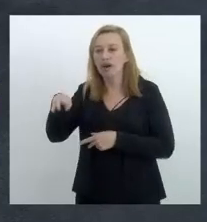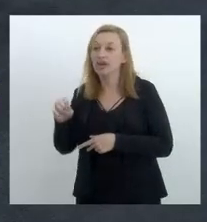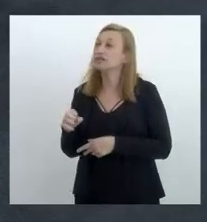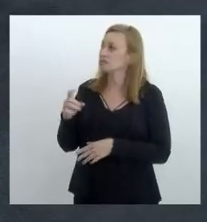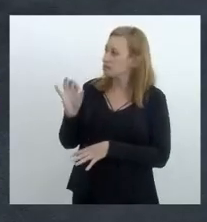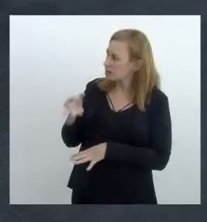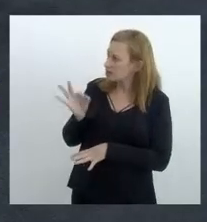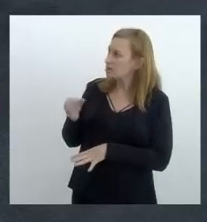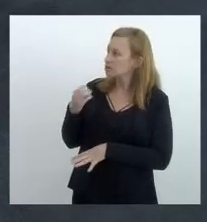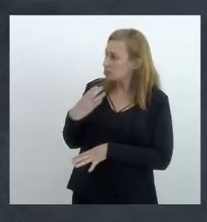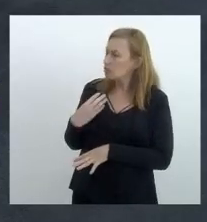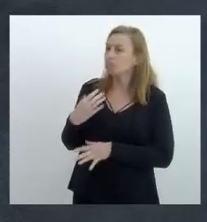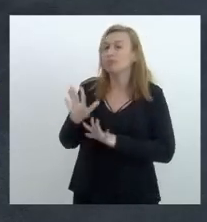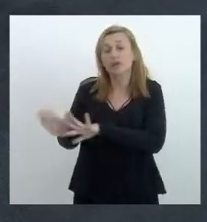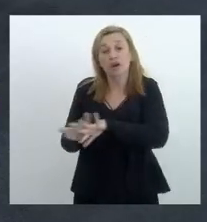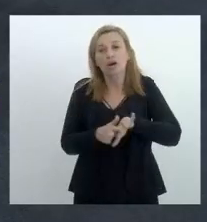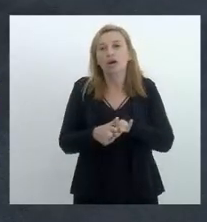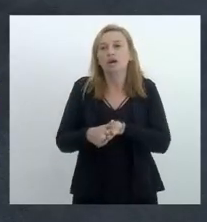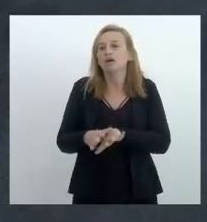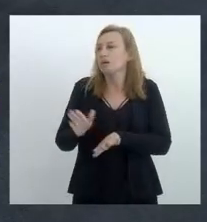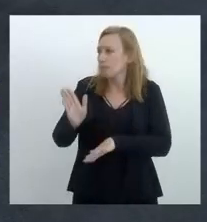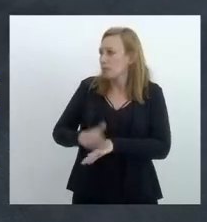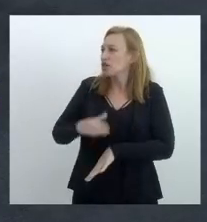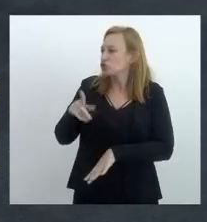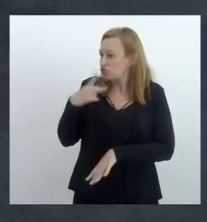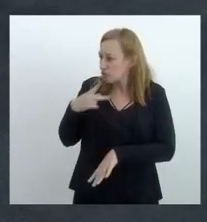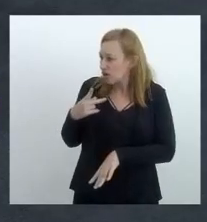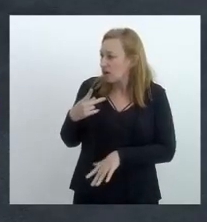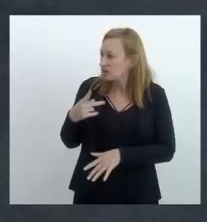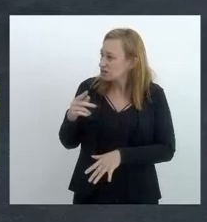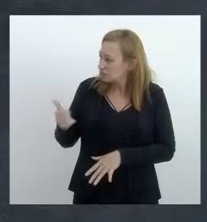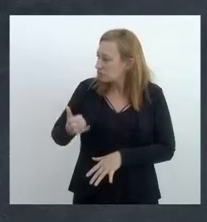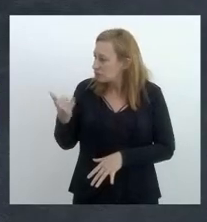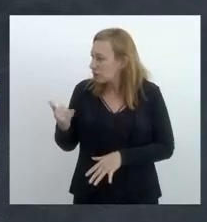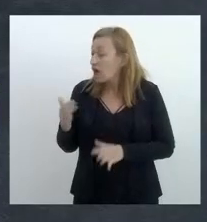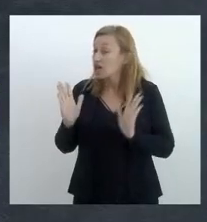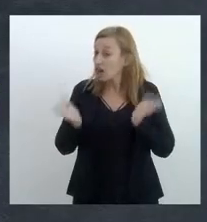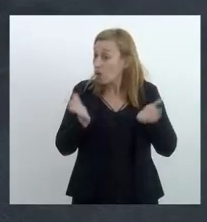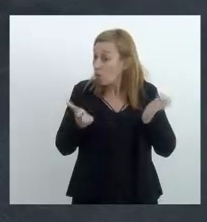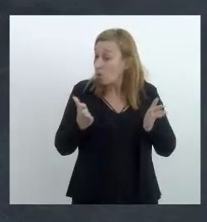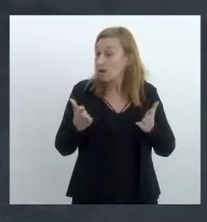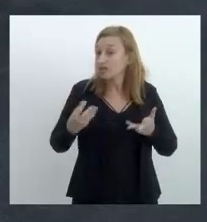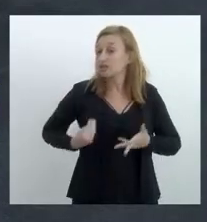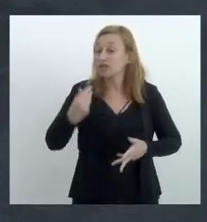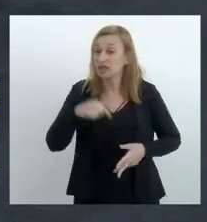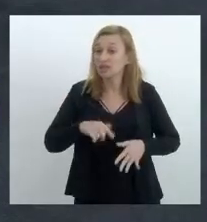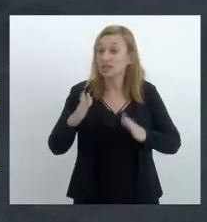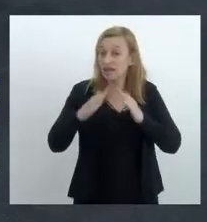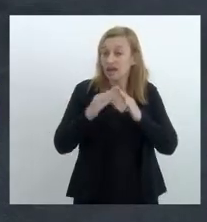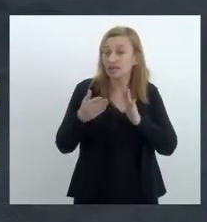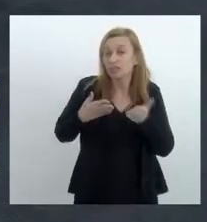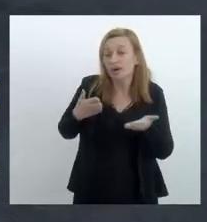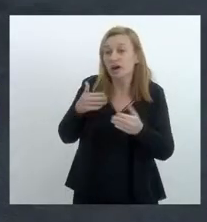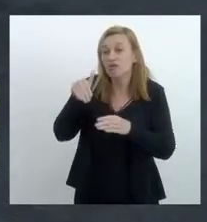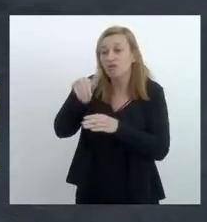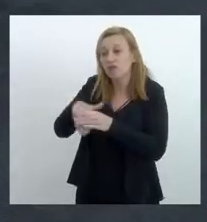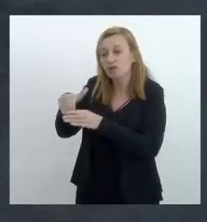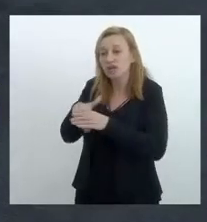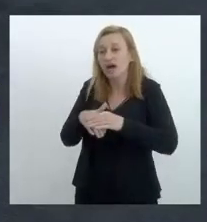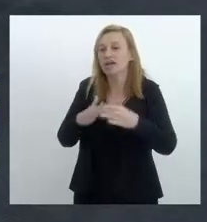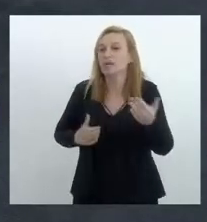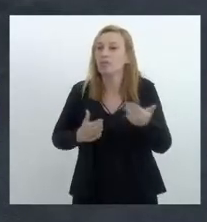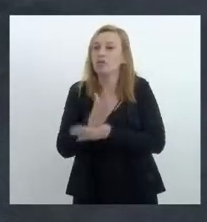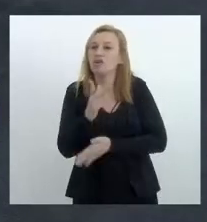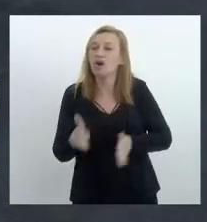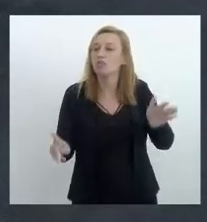razão, e merece muito mais do que foi dito. E a gente agora está aqui presente nesta casa para votar e aprovar um